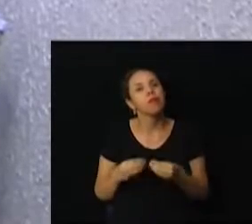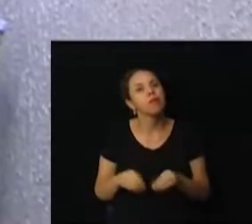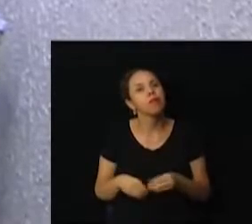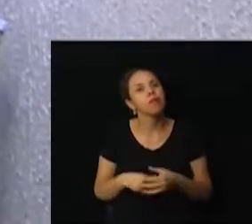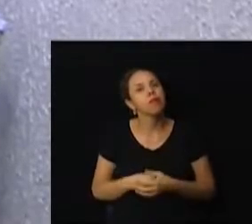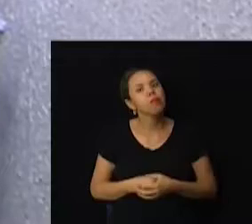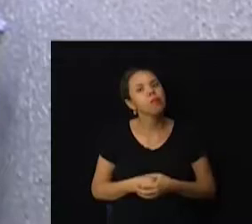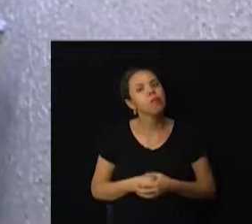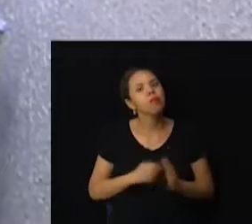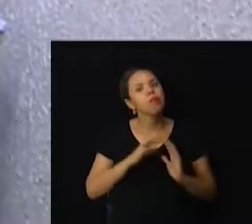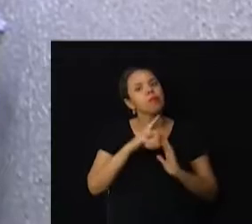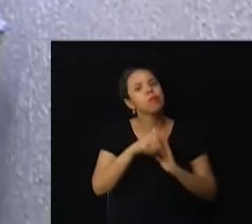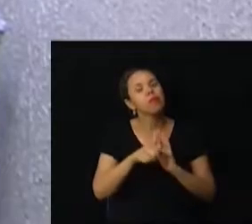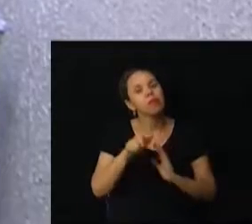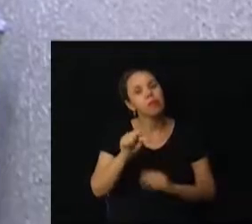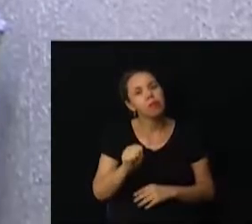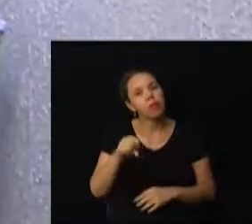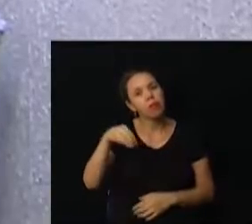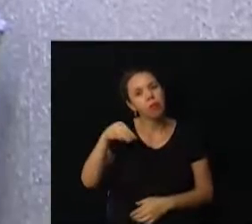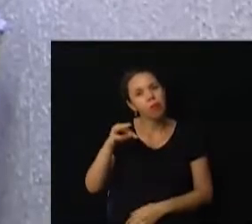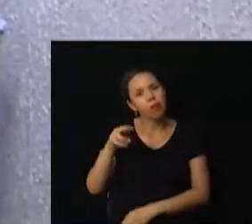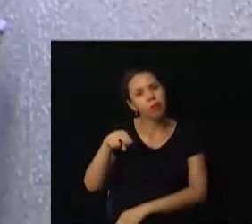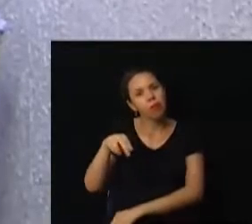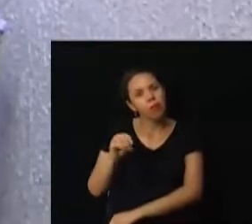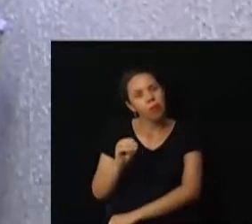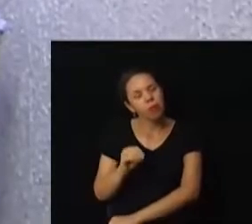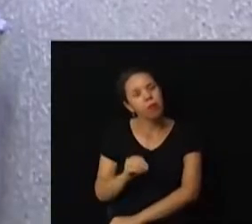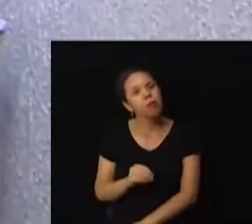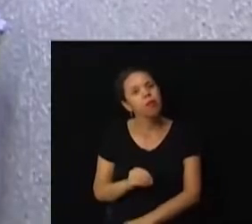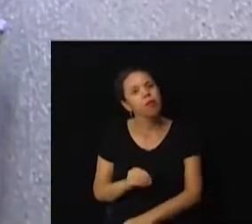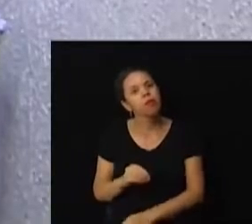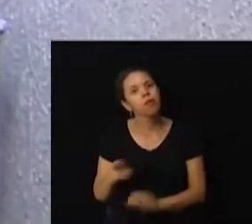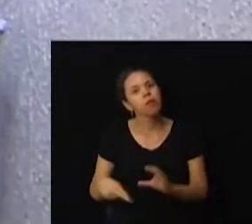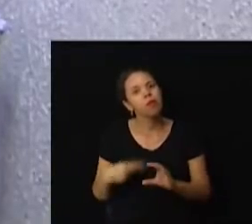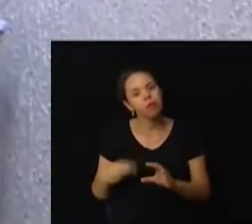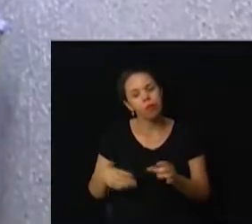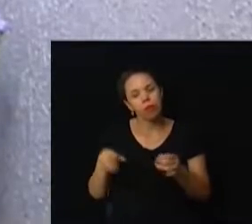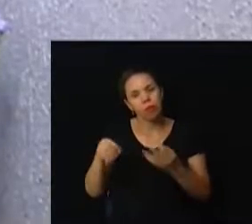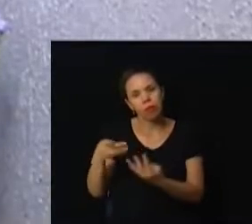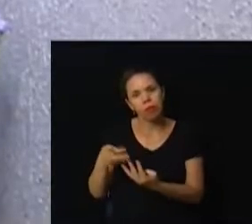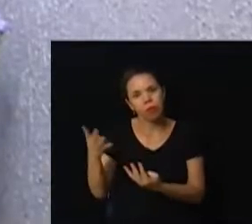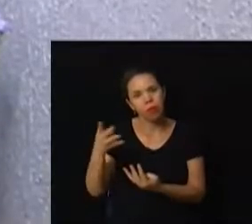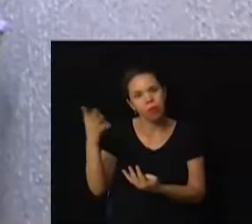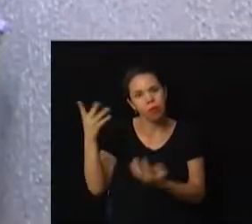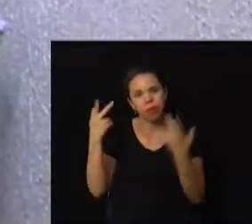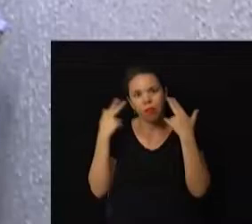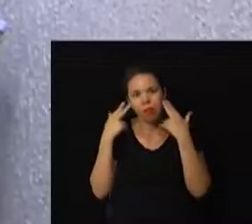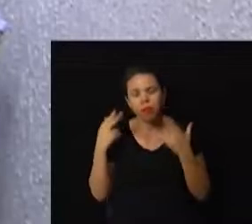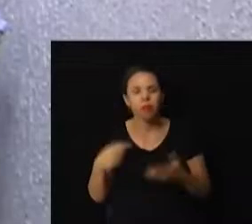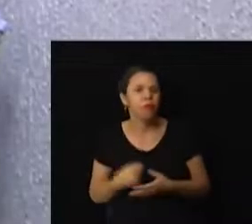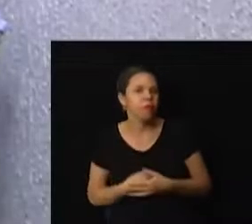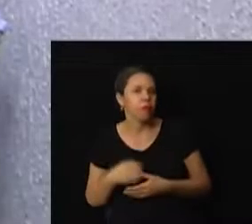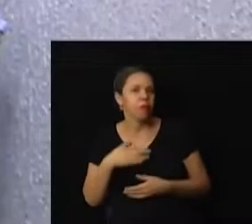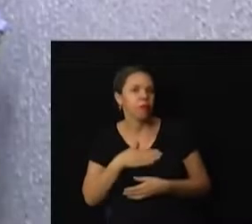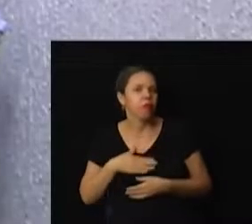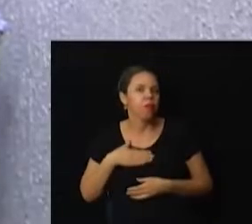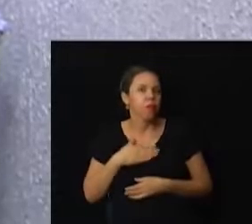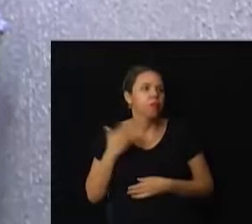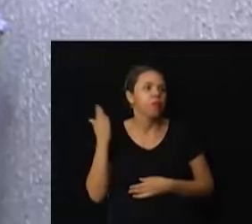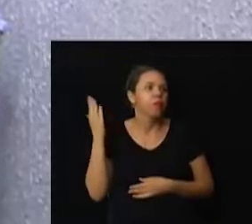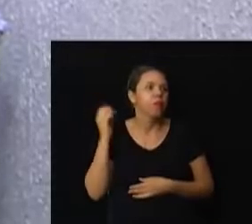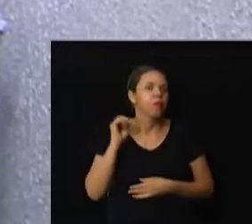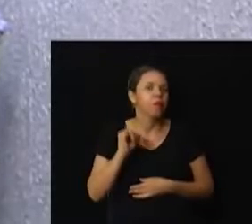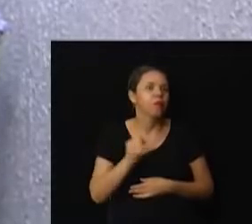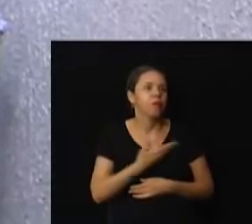muito o meio ambiente, que é o gás metano, ele vem a partir dos resíduos orgânicos. Então, a gente gostaria